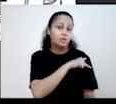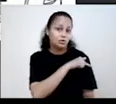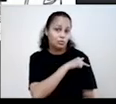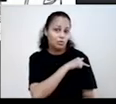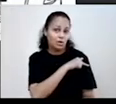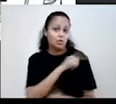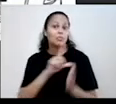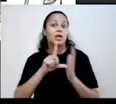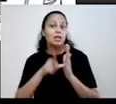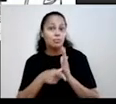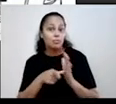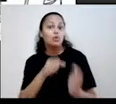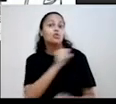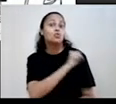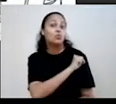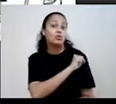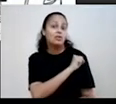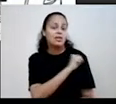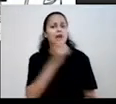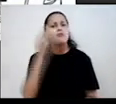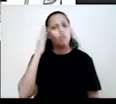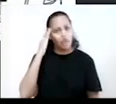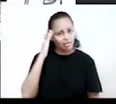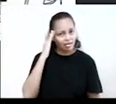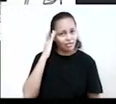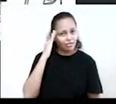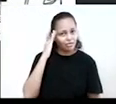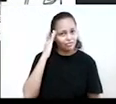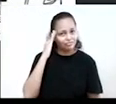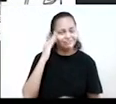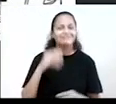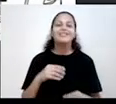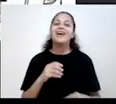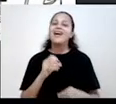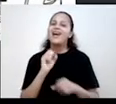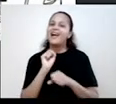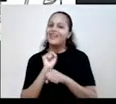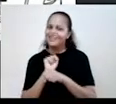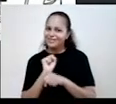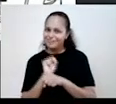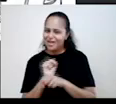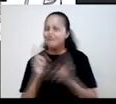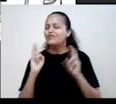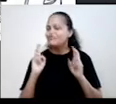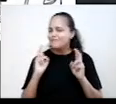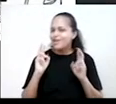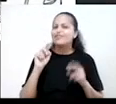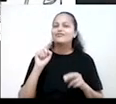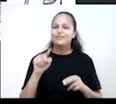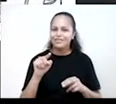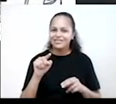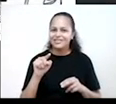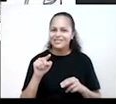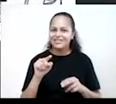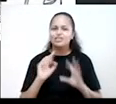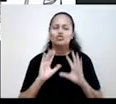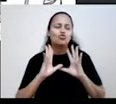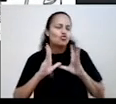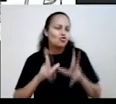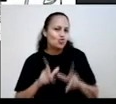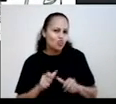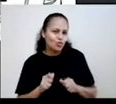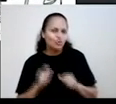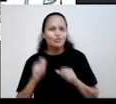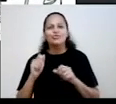8º consigam compreender a matéria, ok? Então vamos lá, espero que vocês todos, né, estejam aí para aprender, tirar